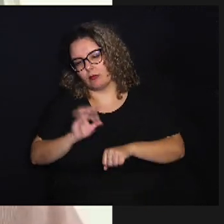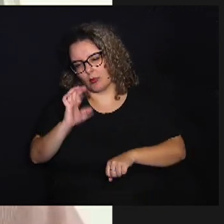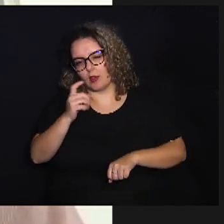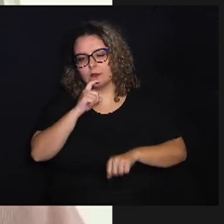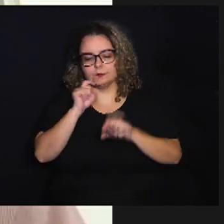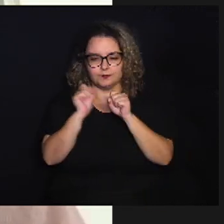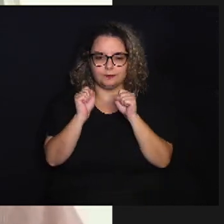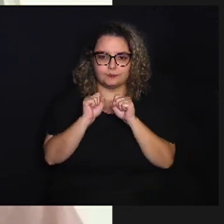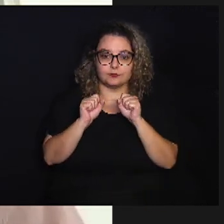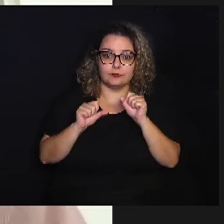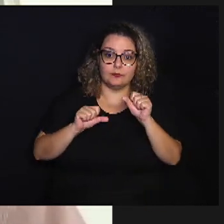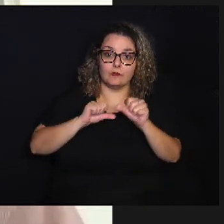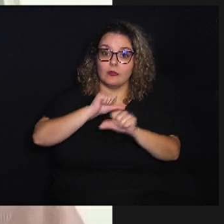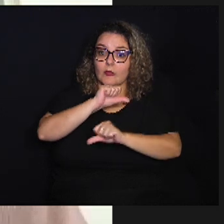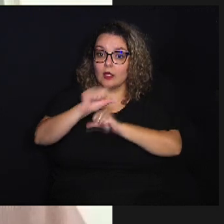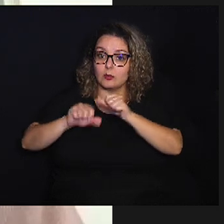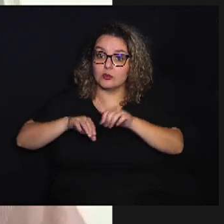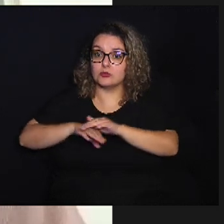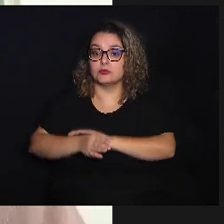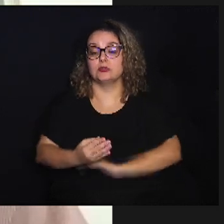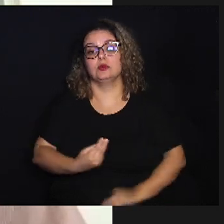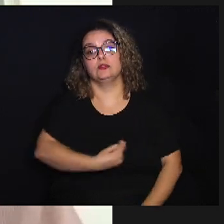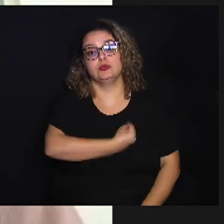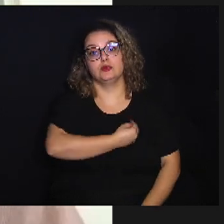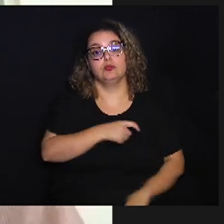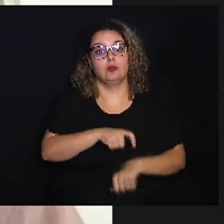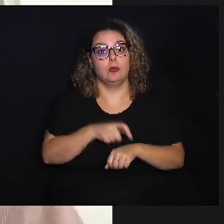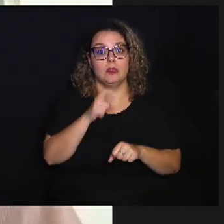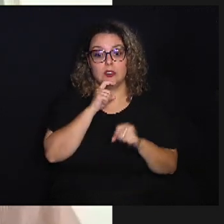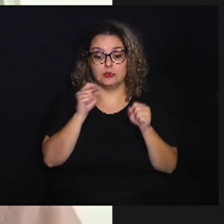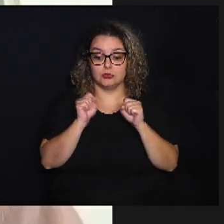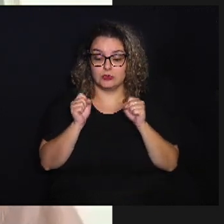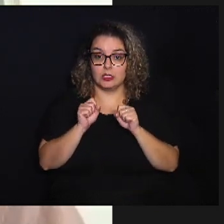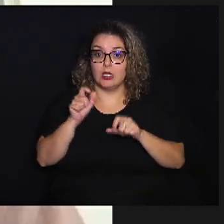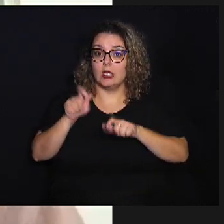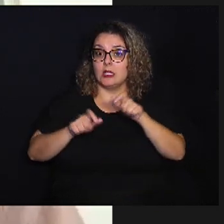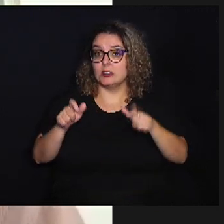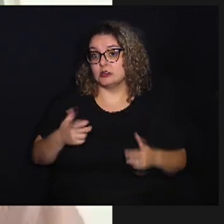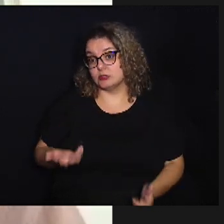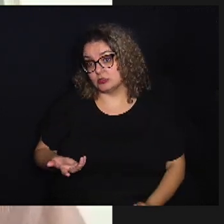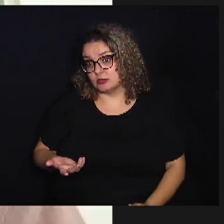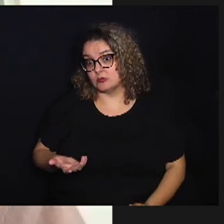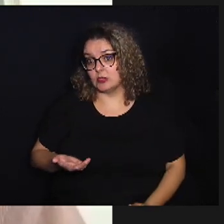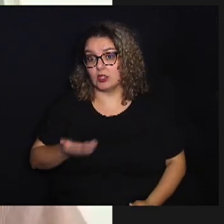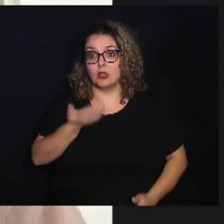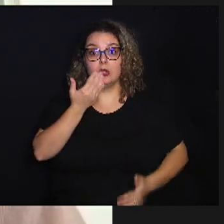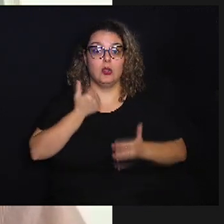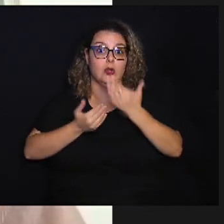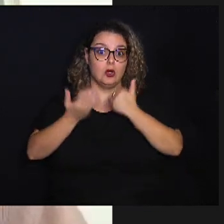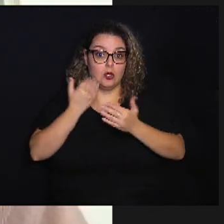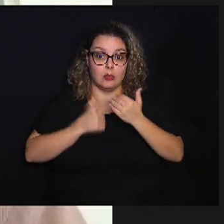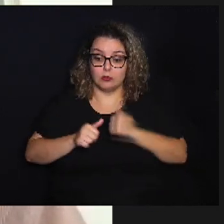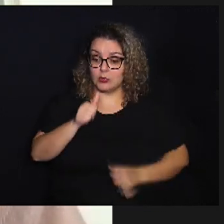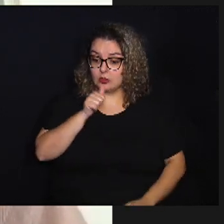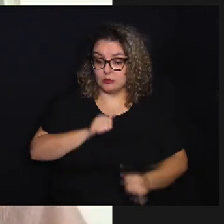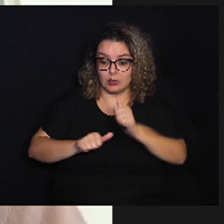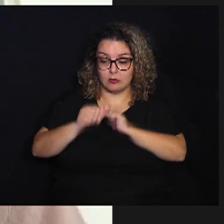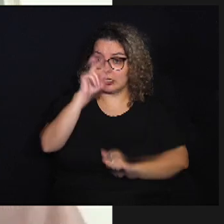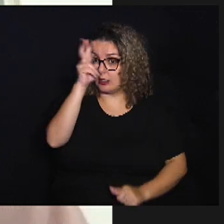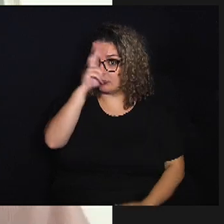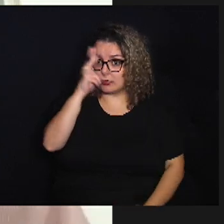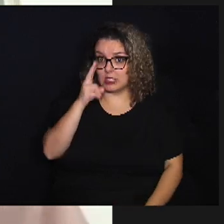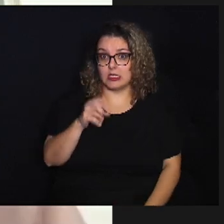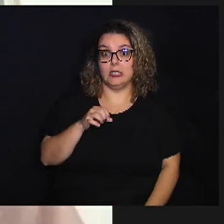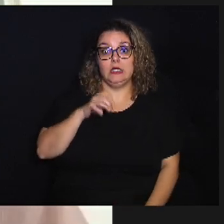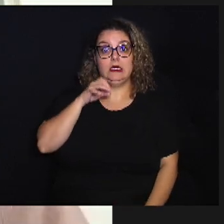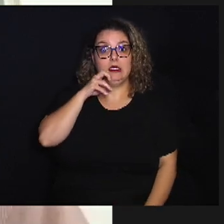é a mudança dos hábitos de vida durante o inverno, né? Então, as pessoas acabam consumindo maior bebida alcoólica, bebidas quentes,